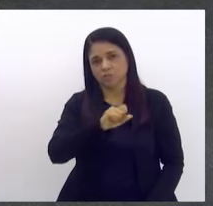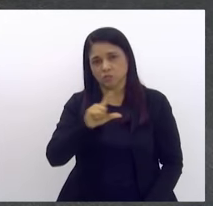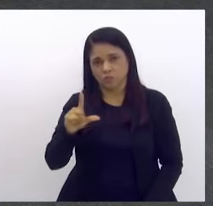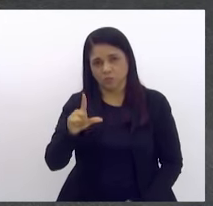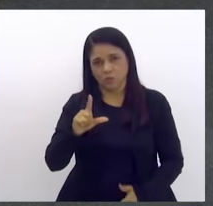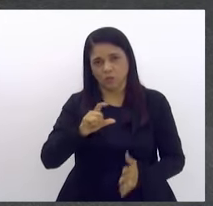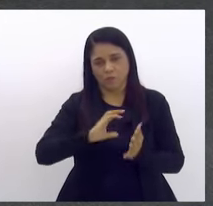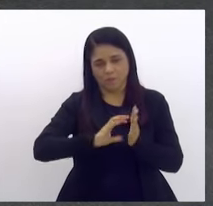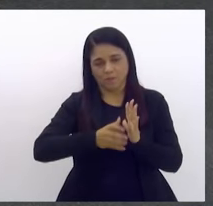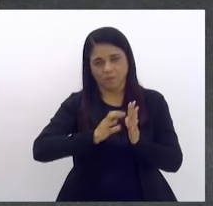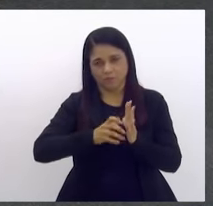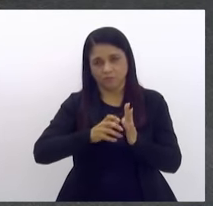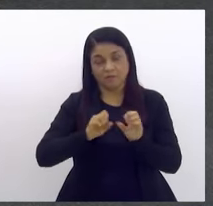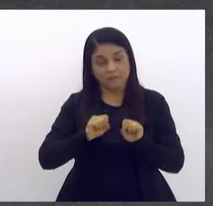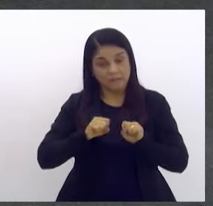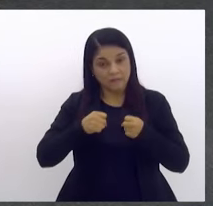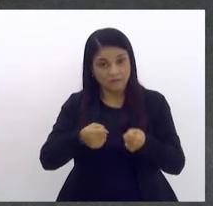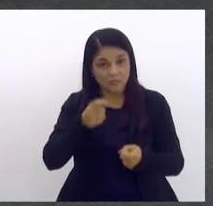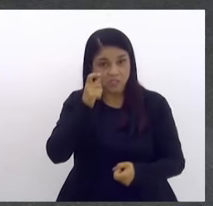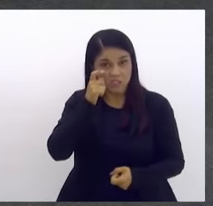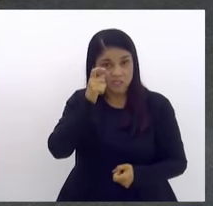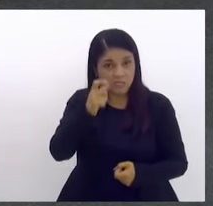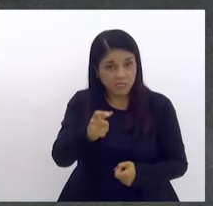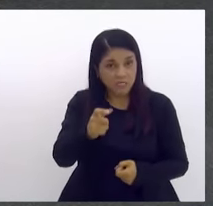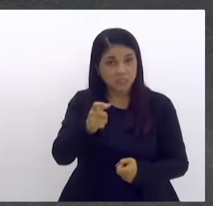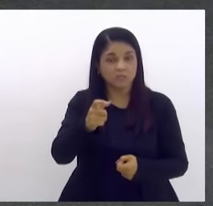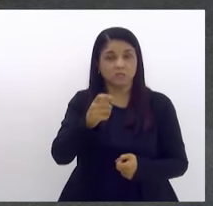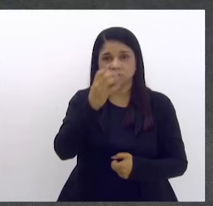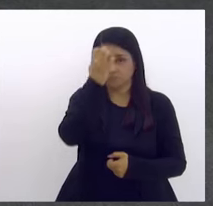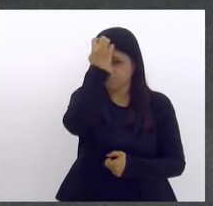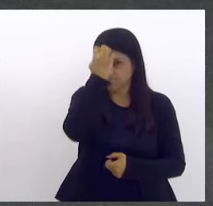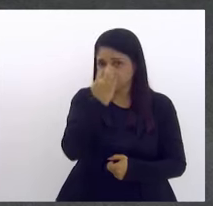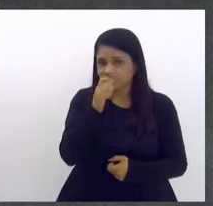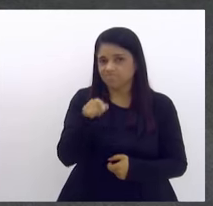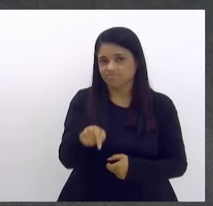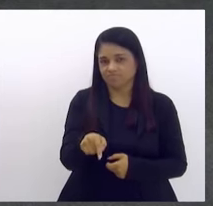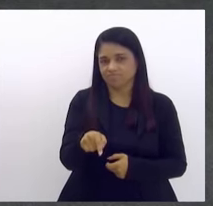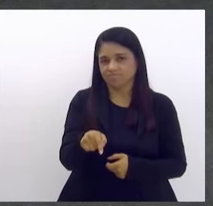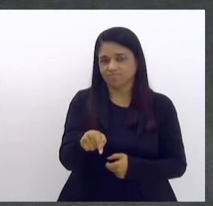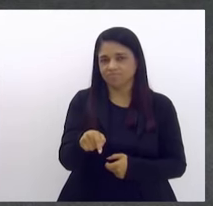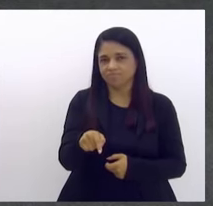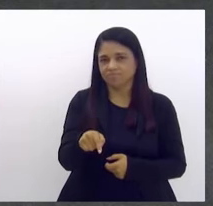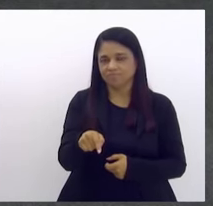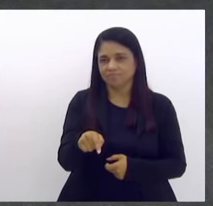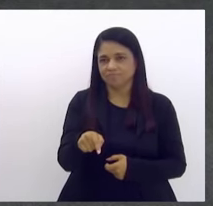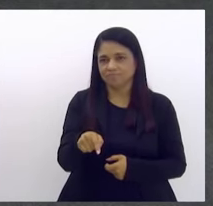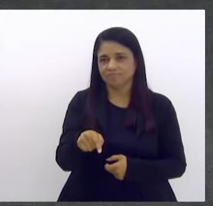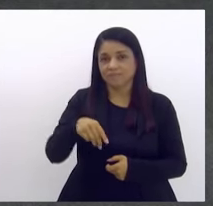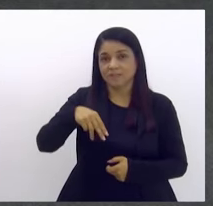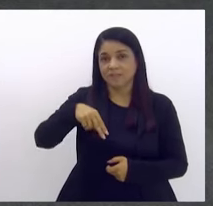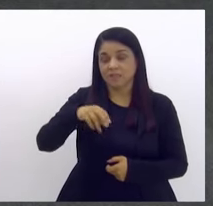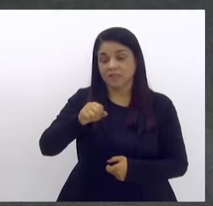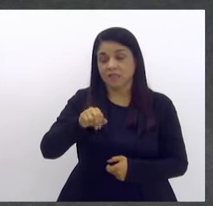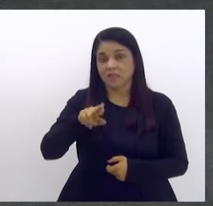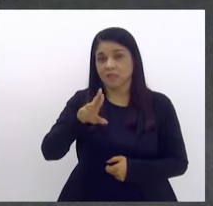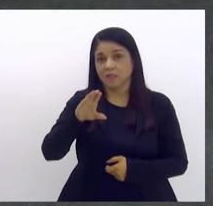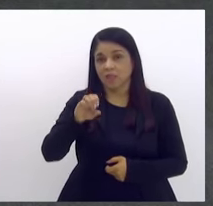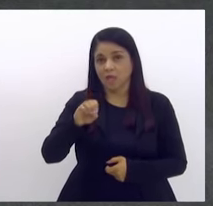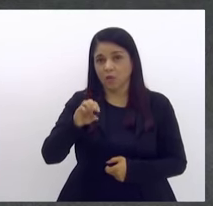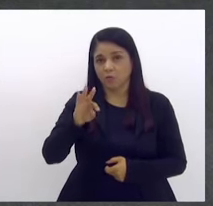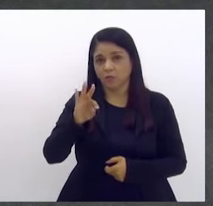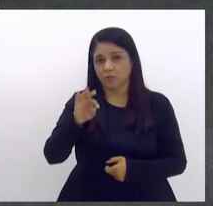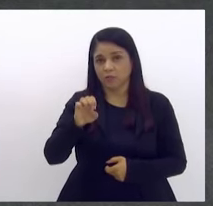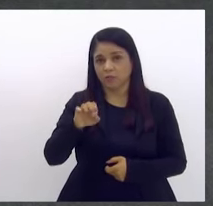só defende os interesses de narcoterroristas, defende a flexibilização da lei antidrogas para dizimar